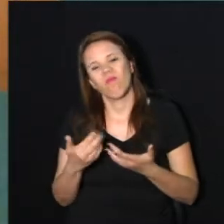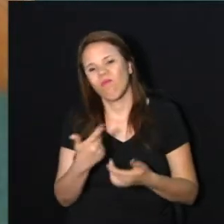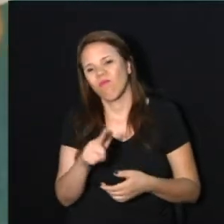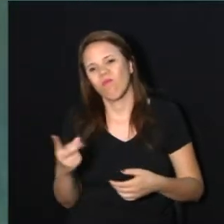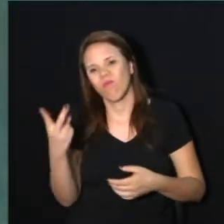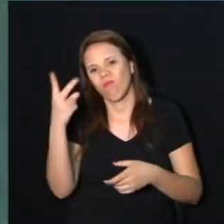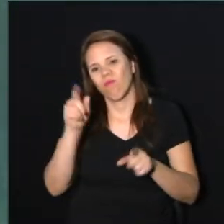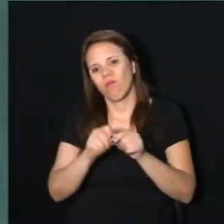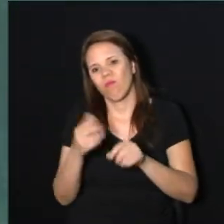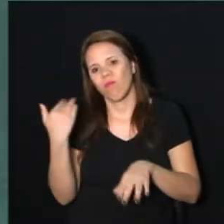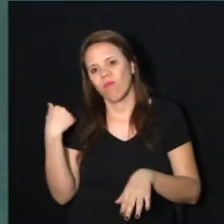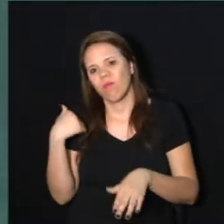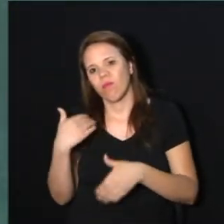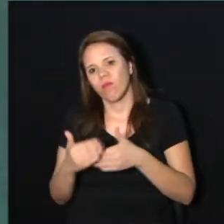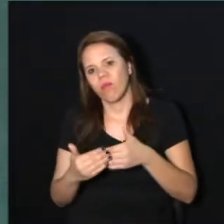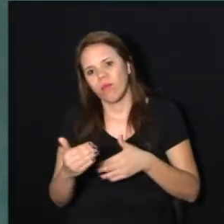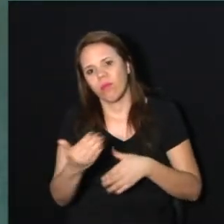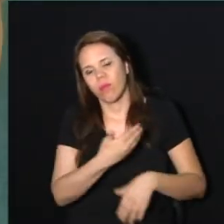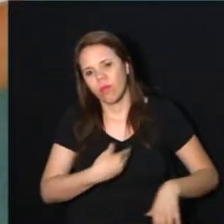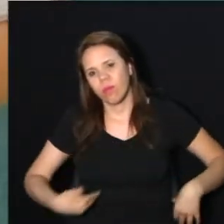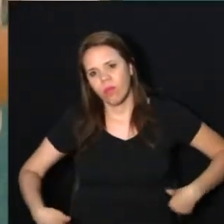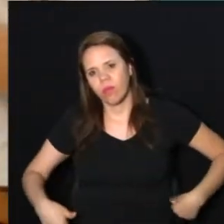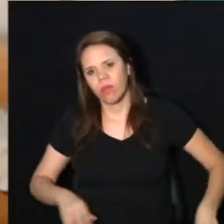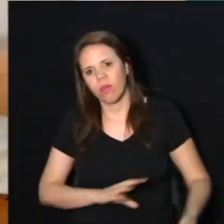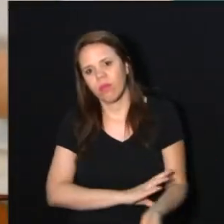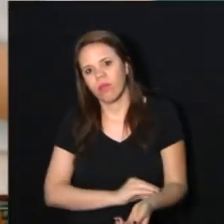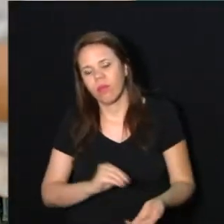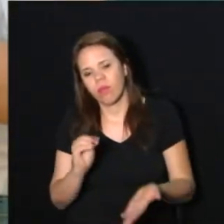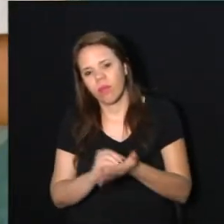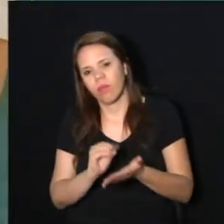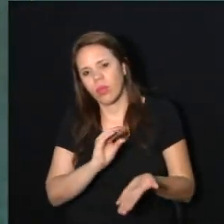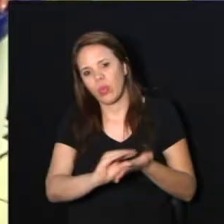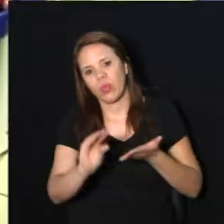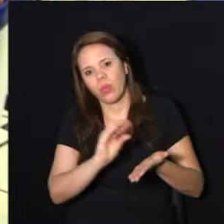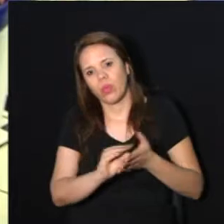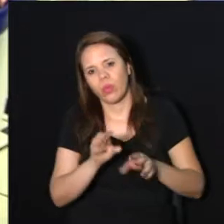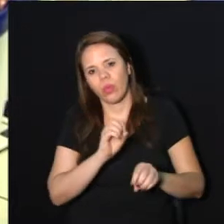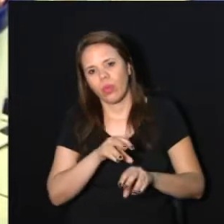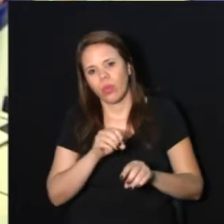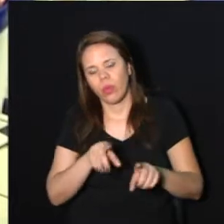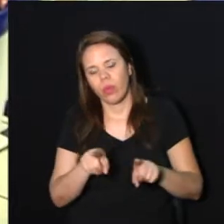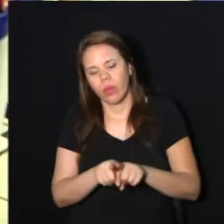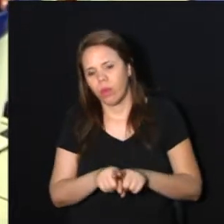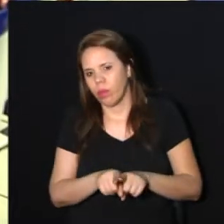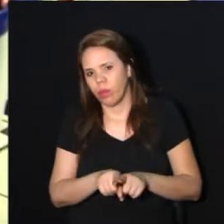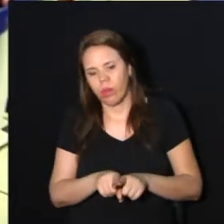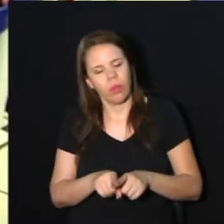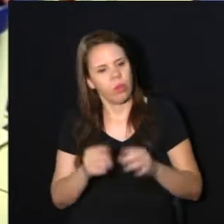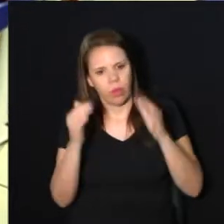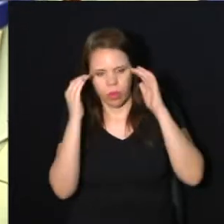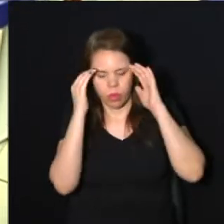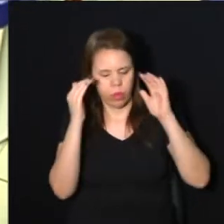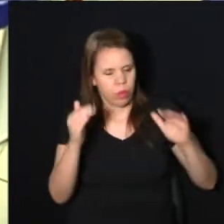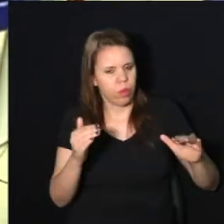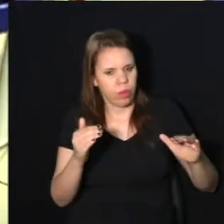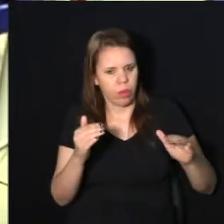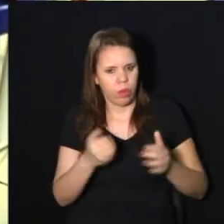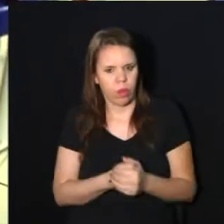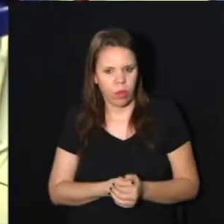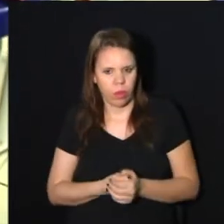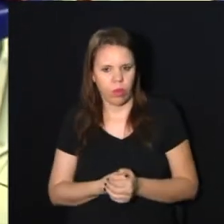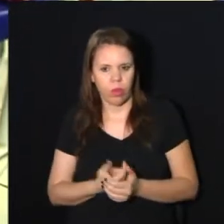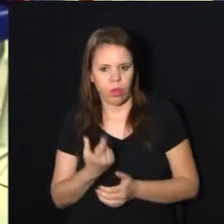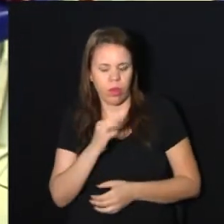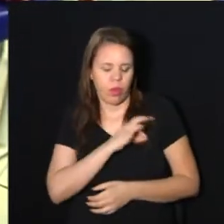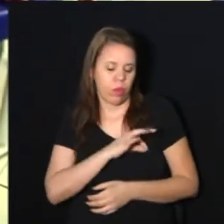desvalorização, tanto por parte dos governos, pela falta de investimento na educação, pelo não cumprimento realmente do piso